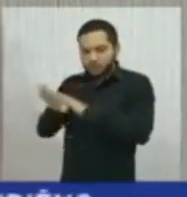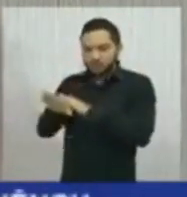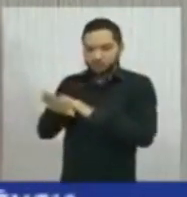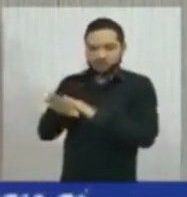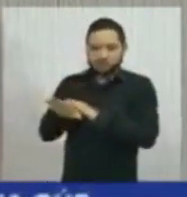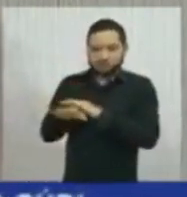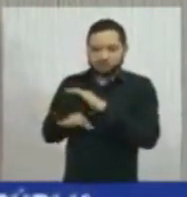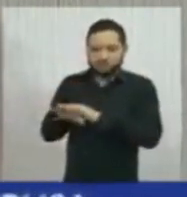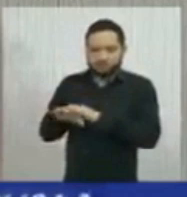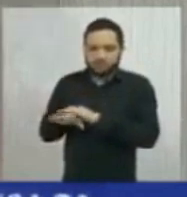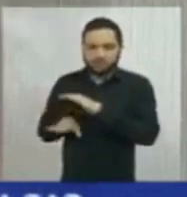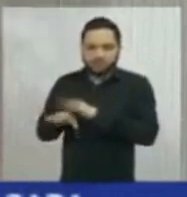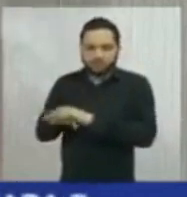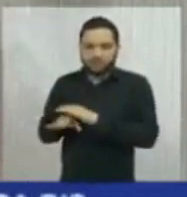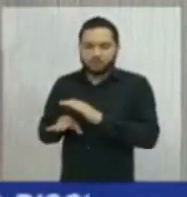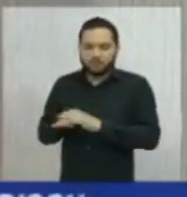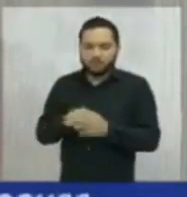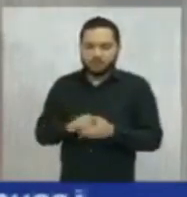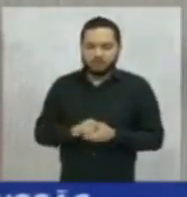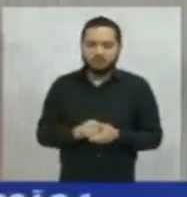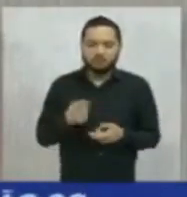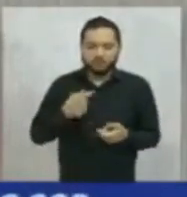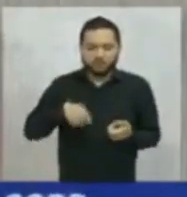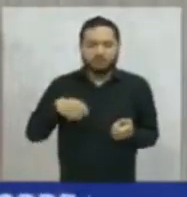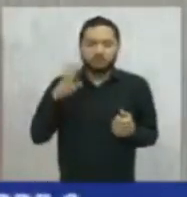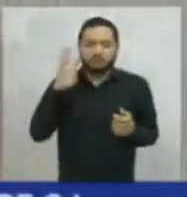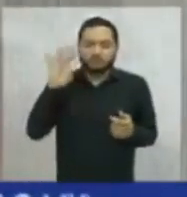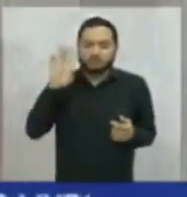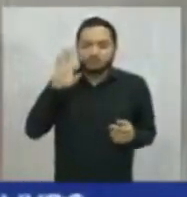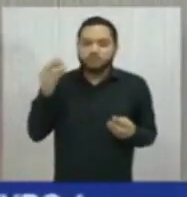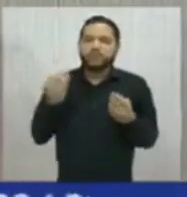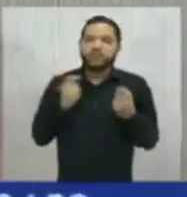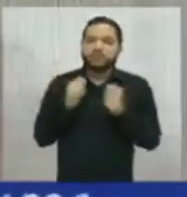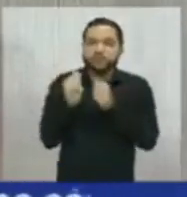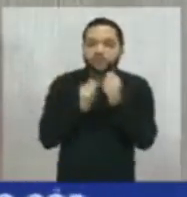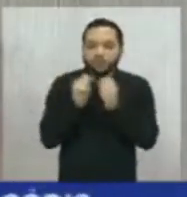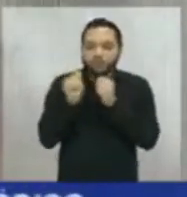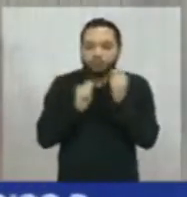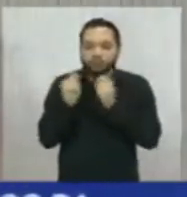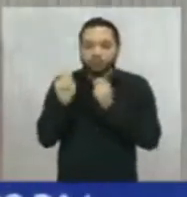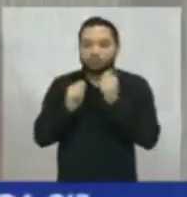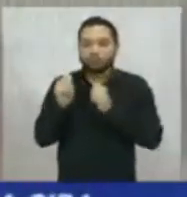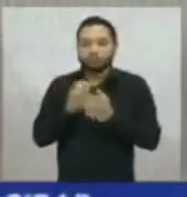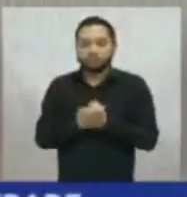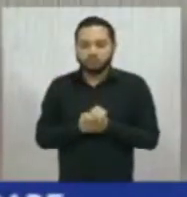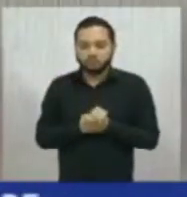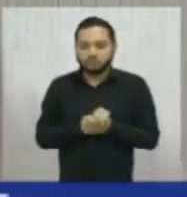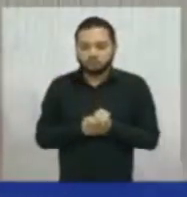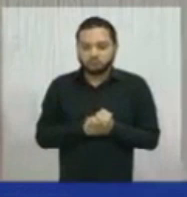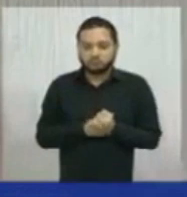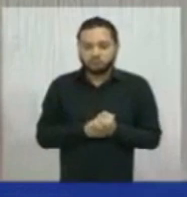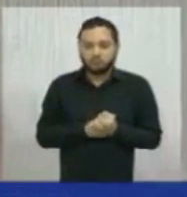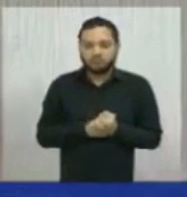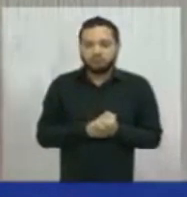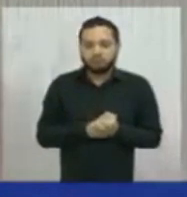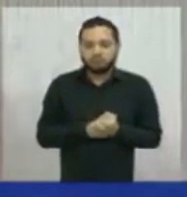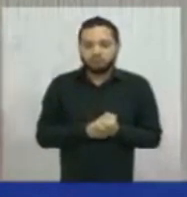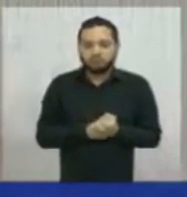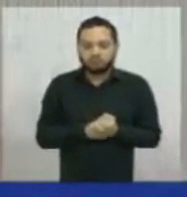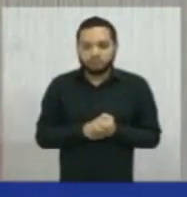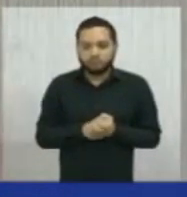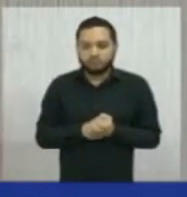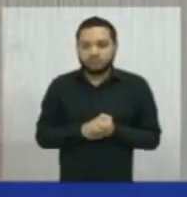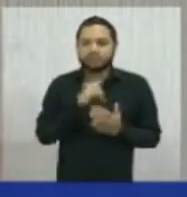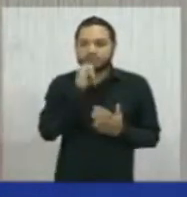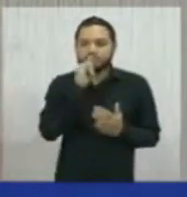óbvio que não é só economia, é a gente pensar em reaproveitar um líquido que vai faltar. Agora, imagine uma